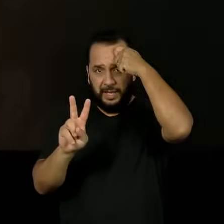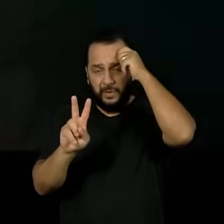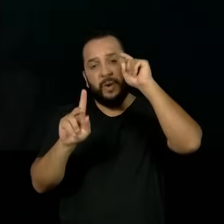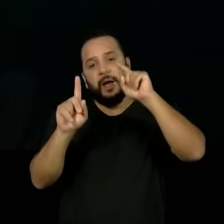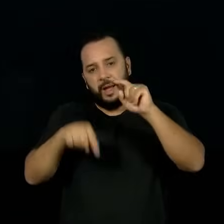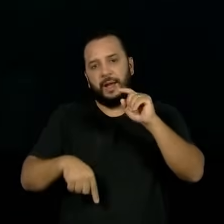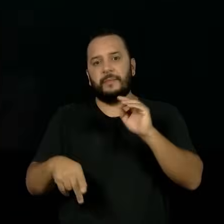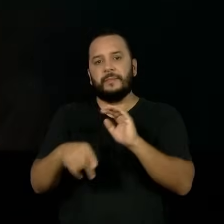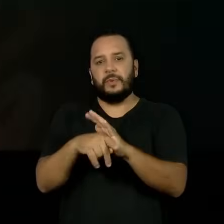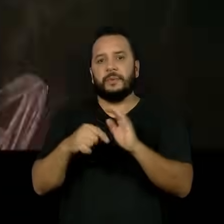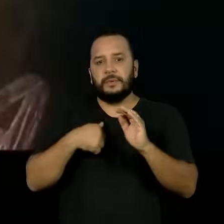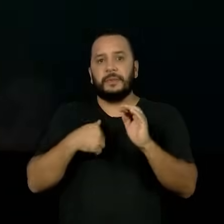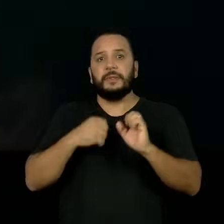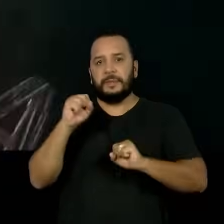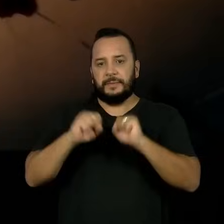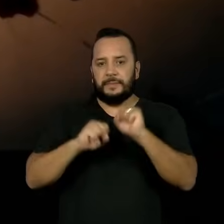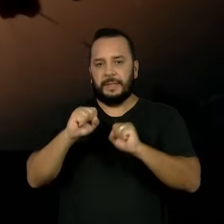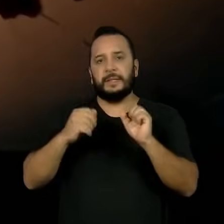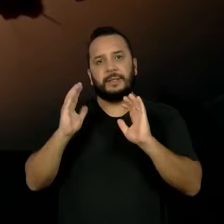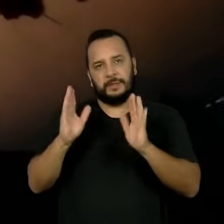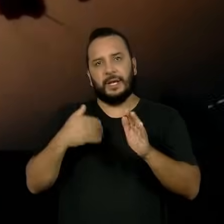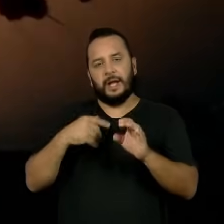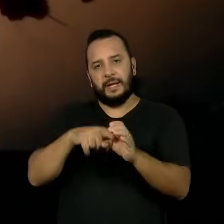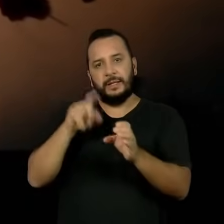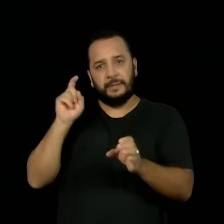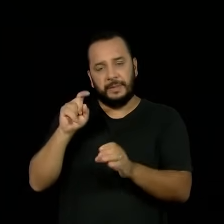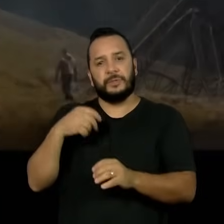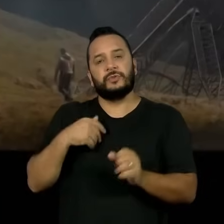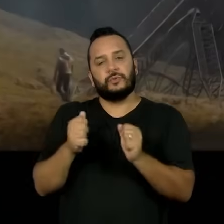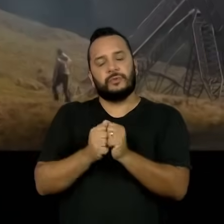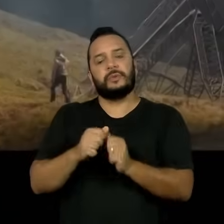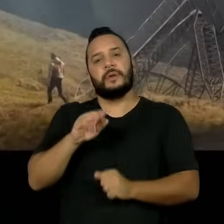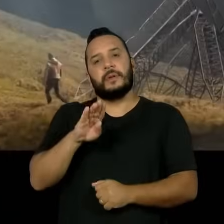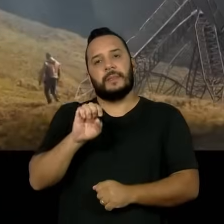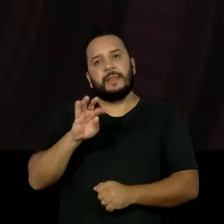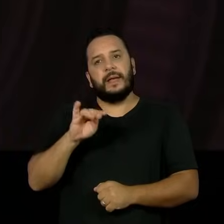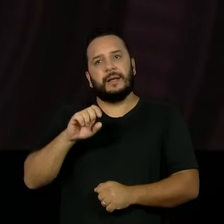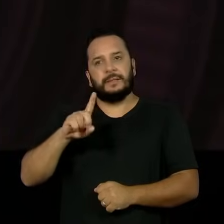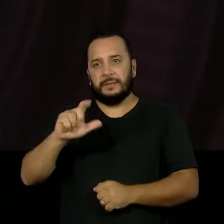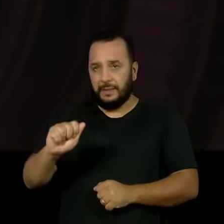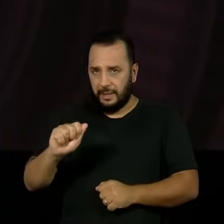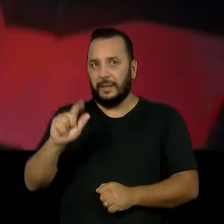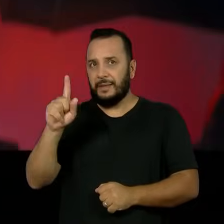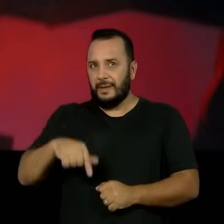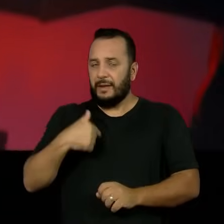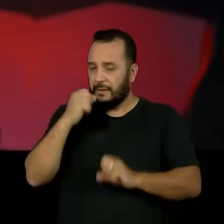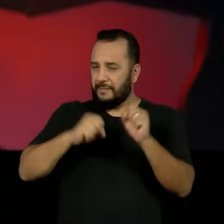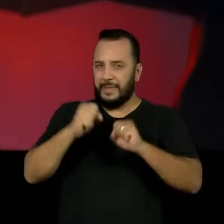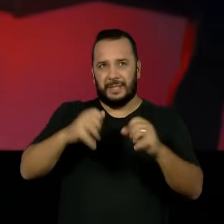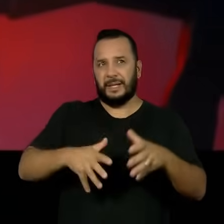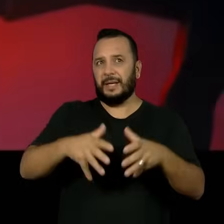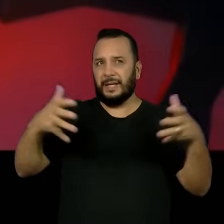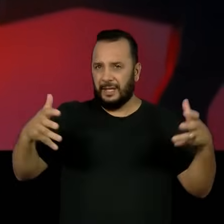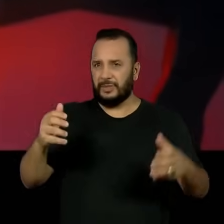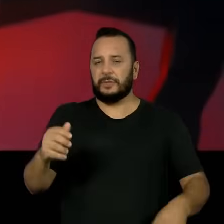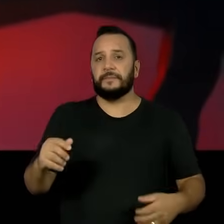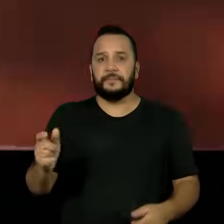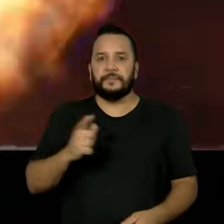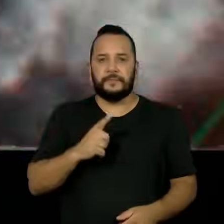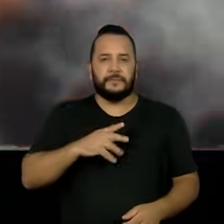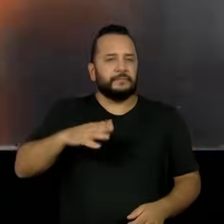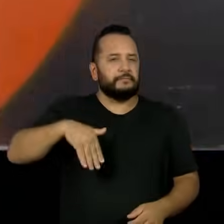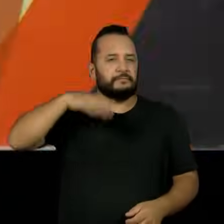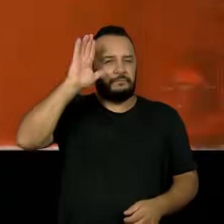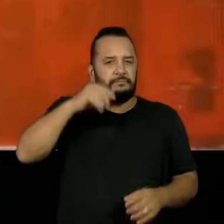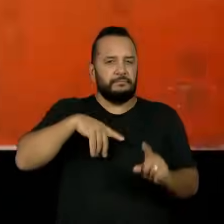de uma produtora independente com a Bethesda, que é uma desenvolvedora gigantesca. gigantesca. Então eu acredito que quanto mais personagens